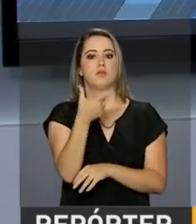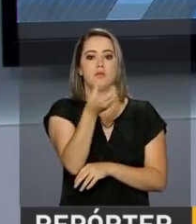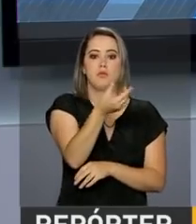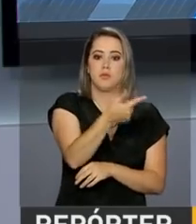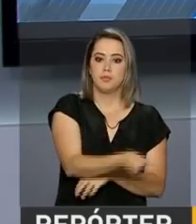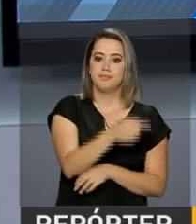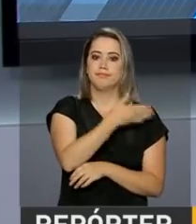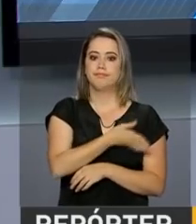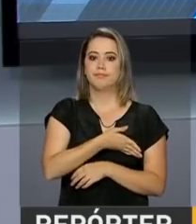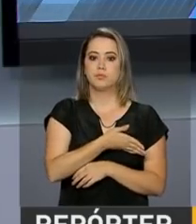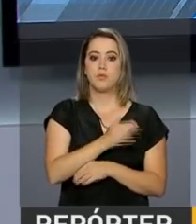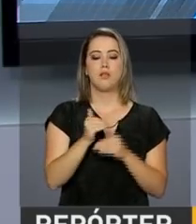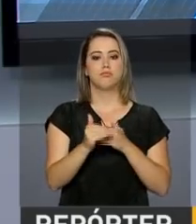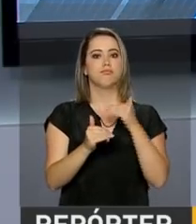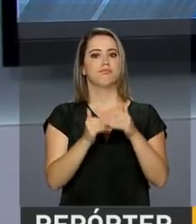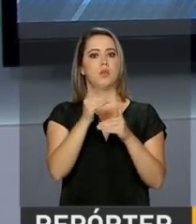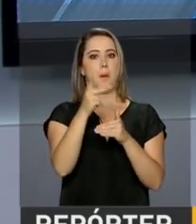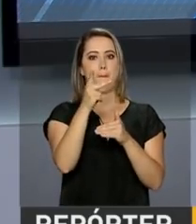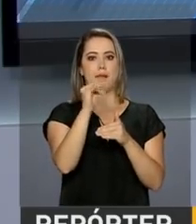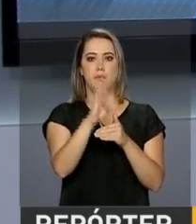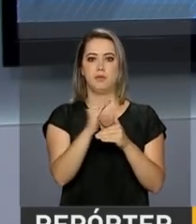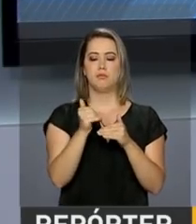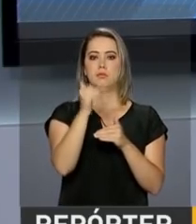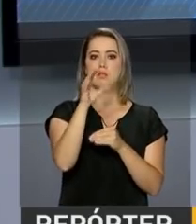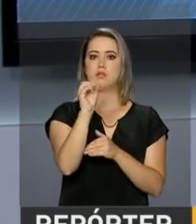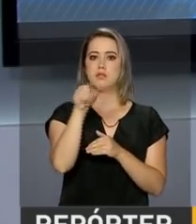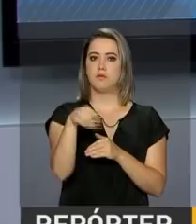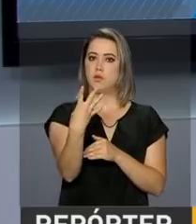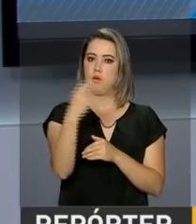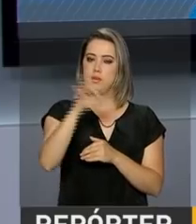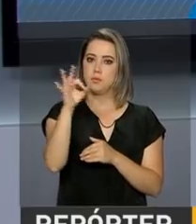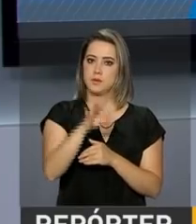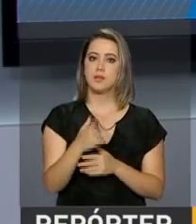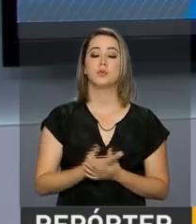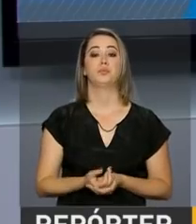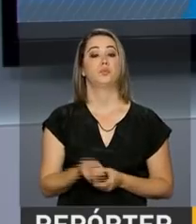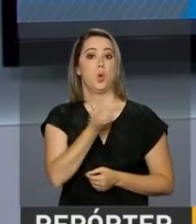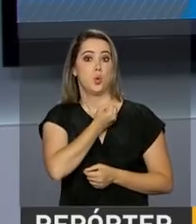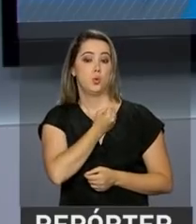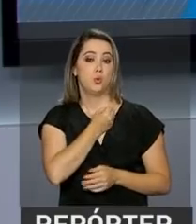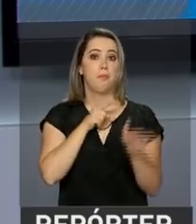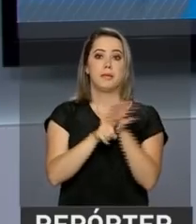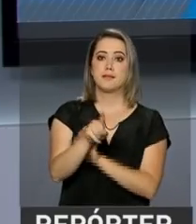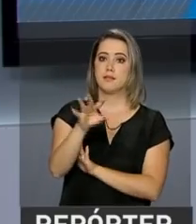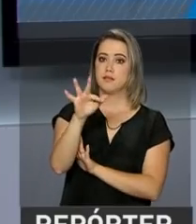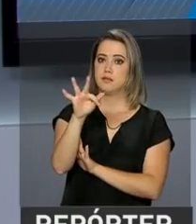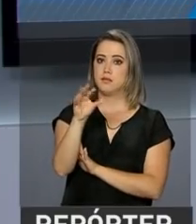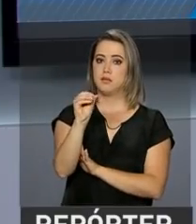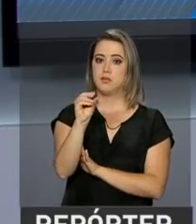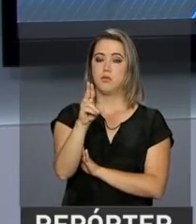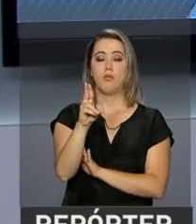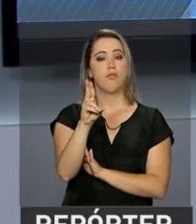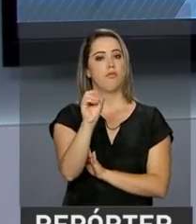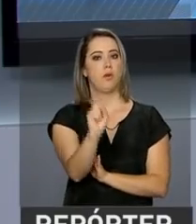2017. Já o crescimento da economia deve ser de 0,4%. Os dados estão no Boletim Focus, que é uma pesquisa feita